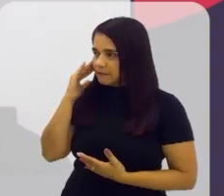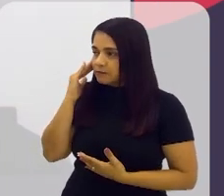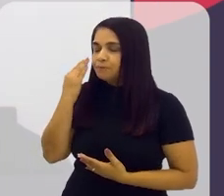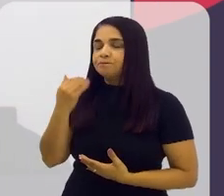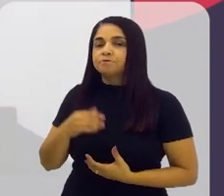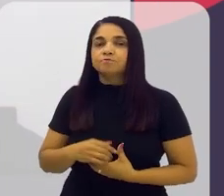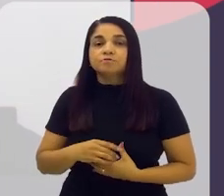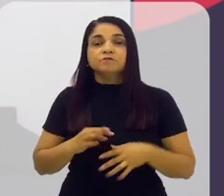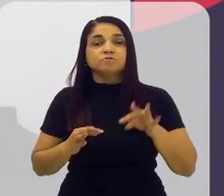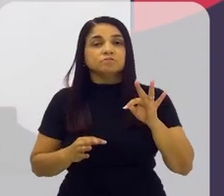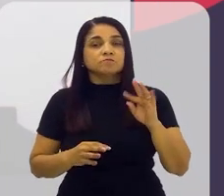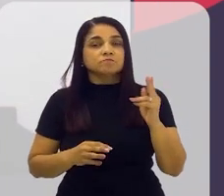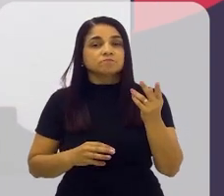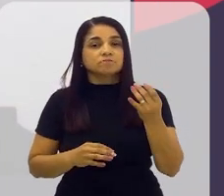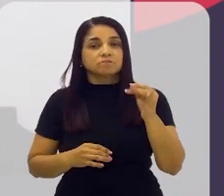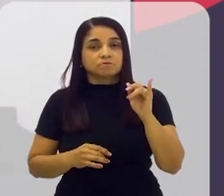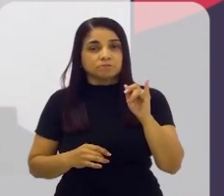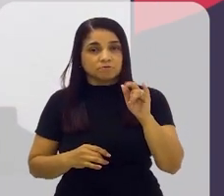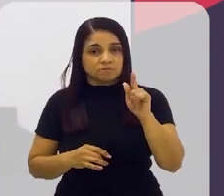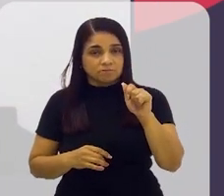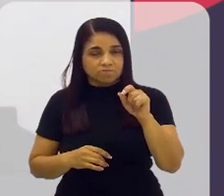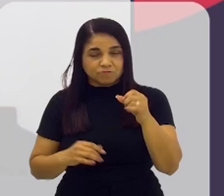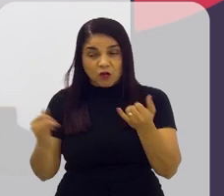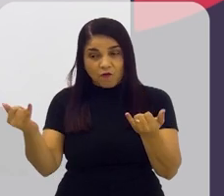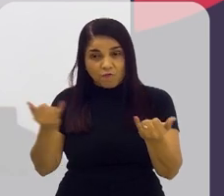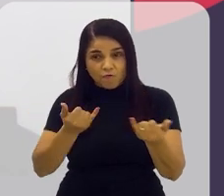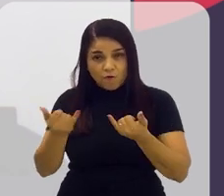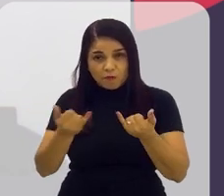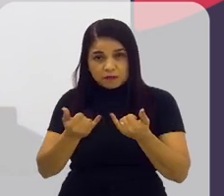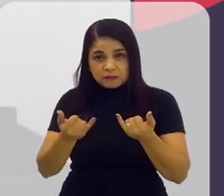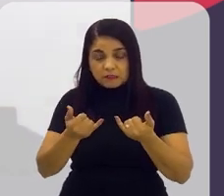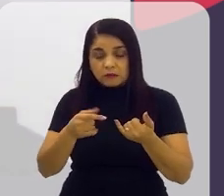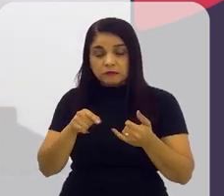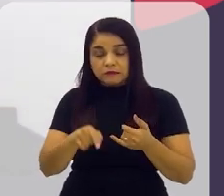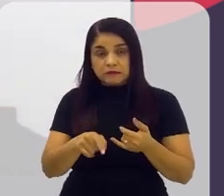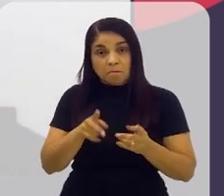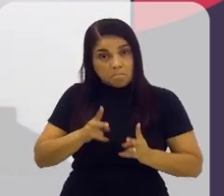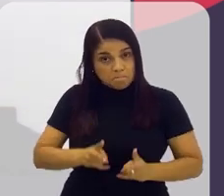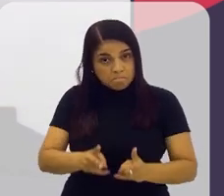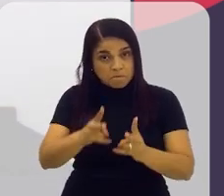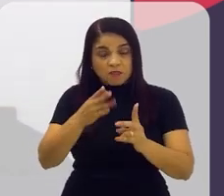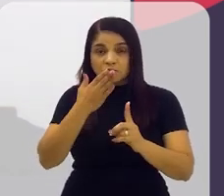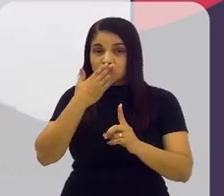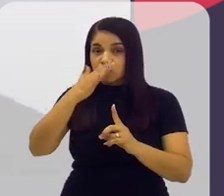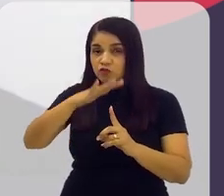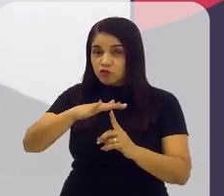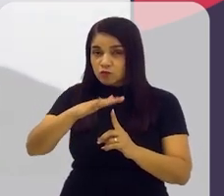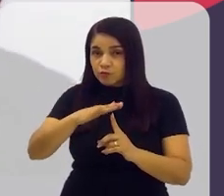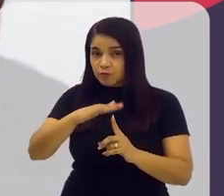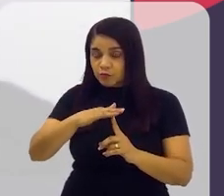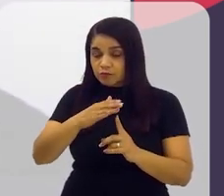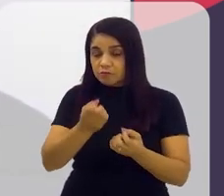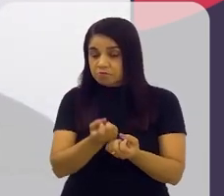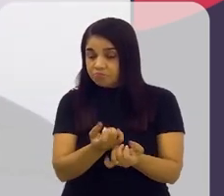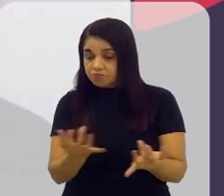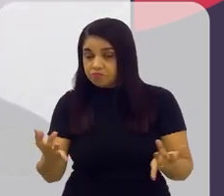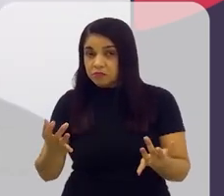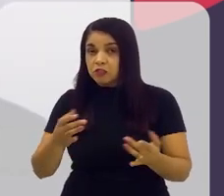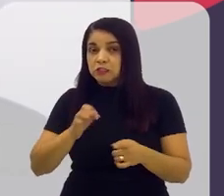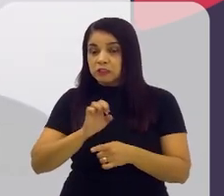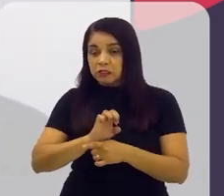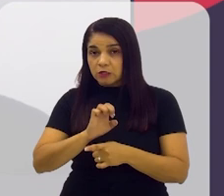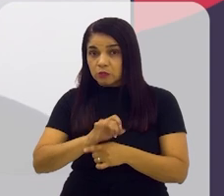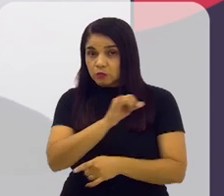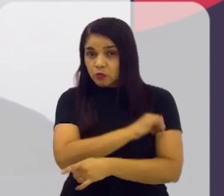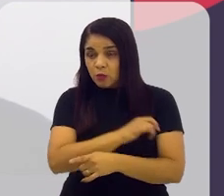Entendi. Tiago, vocês também receberam informações sobre a presença dessa mesma planta em outros locais do estado